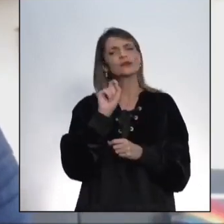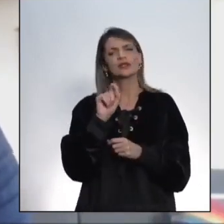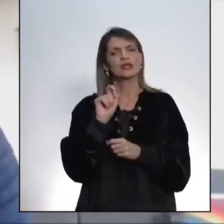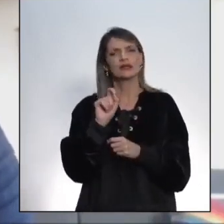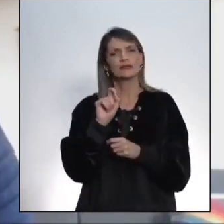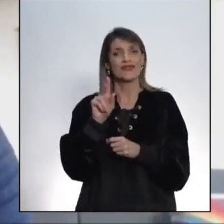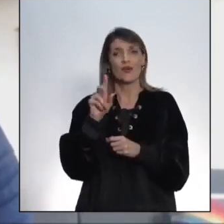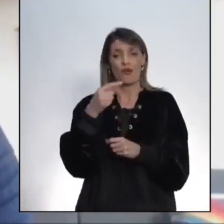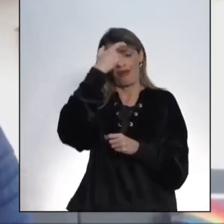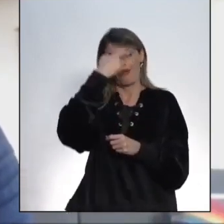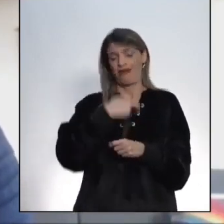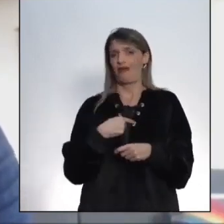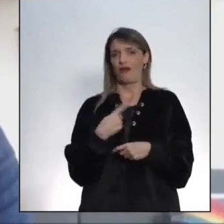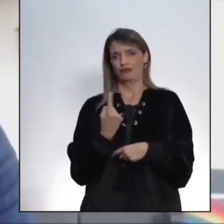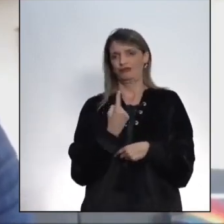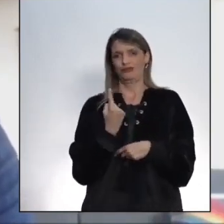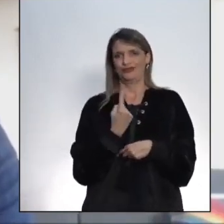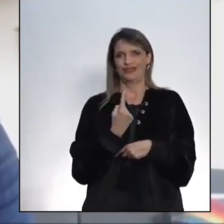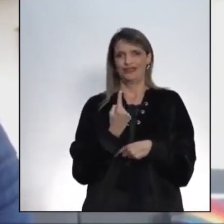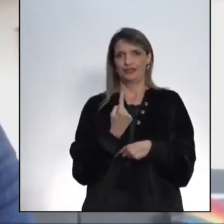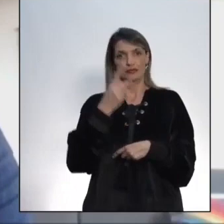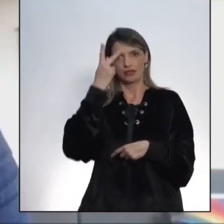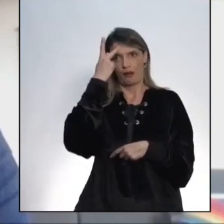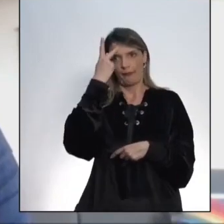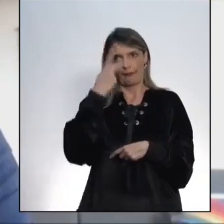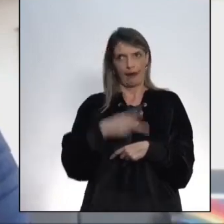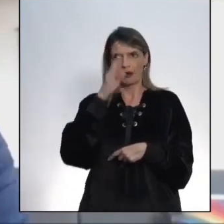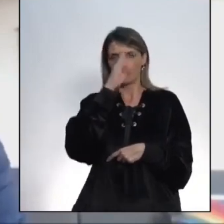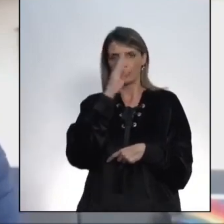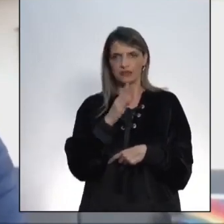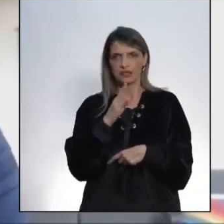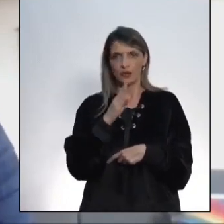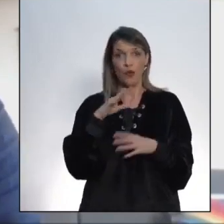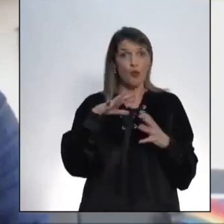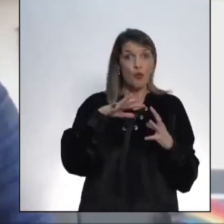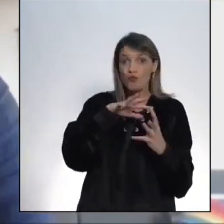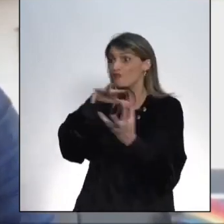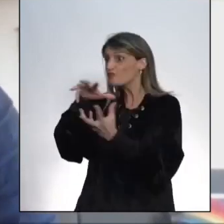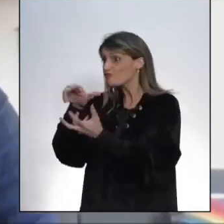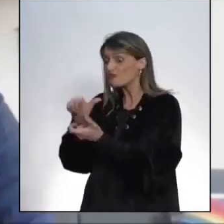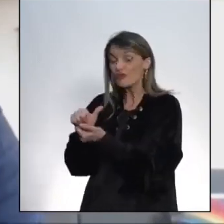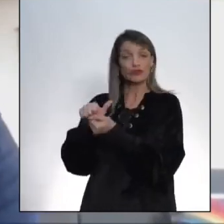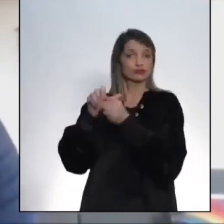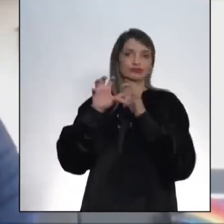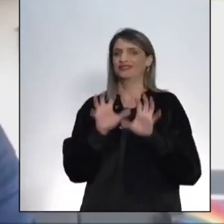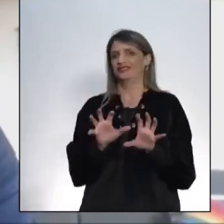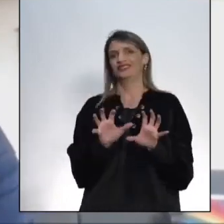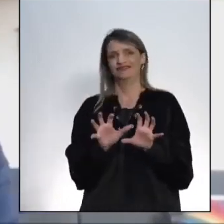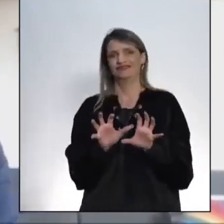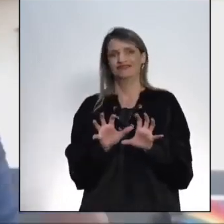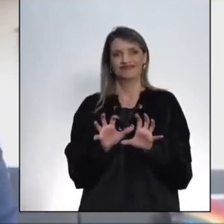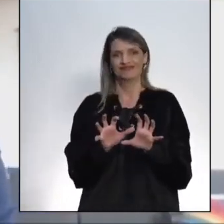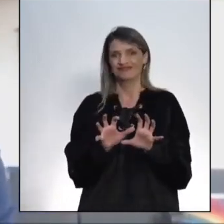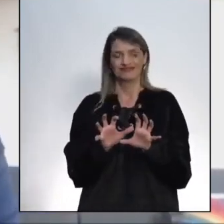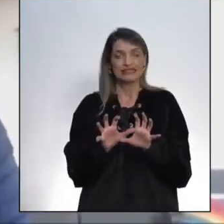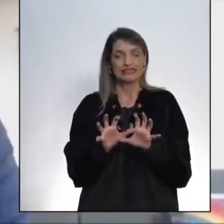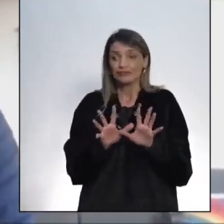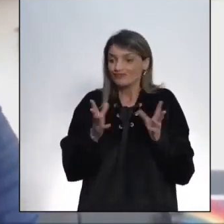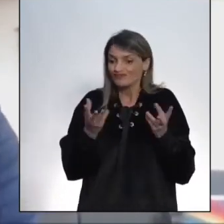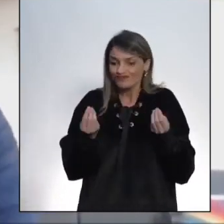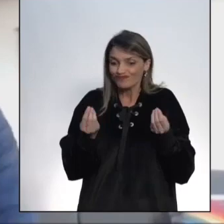eu. E não é só o estado de São Paulo, não é só o Brasil, o mundo inteiro está vivendo isso. É uma coisa